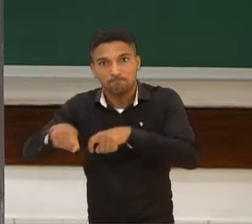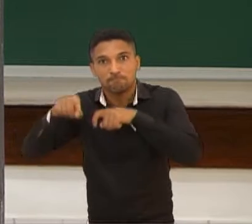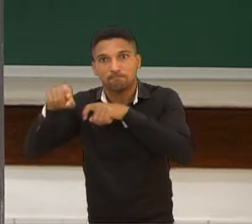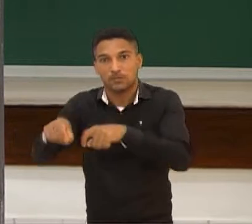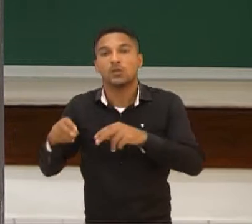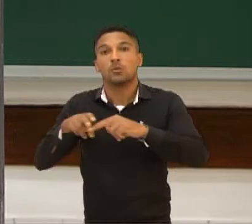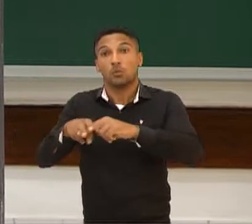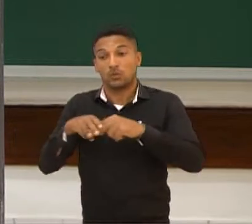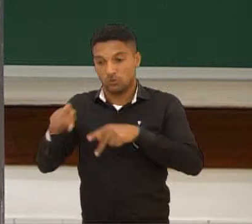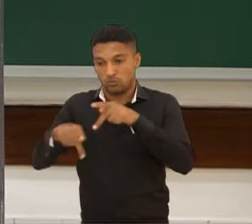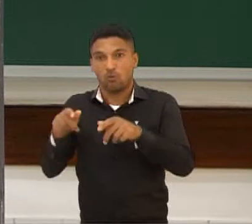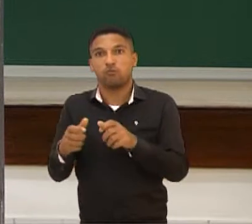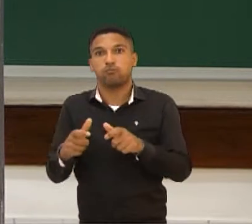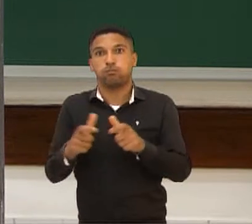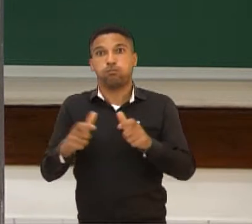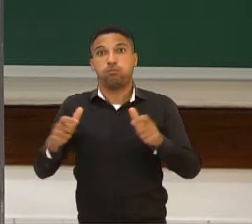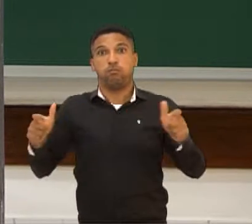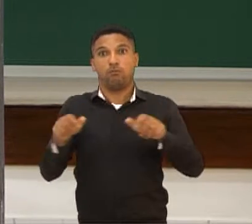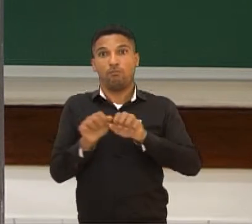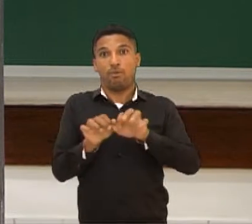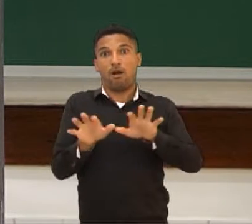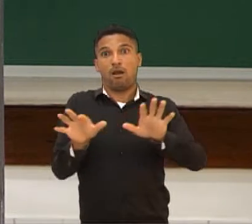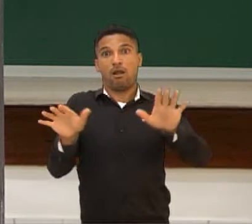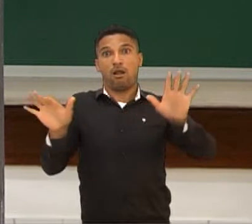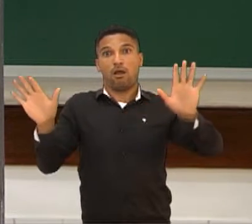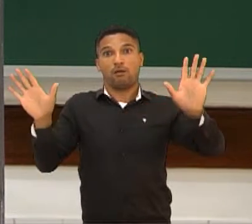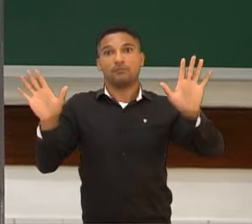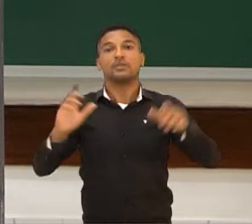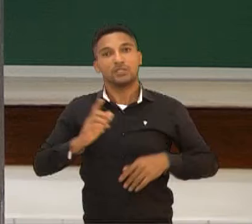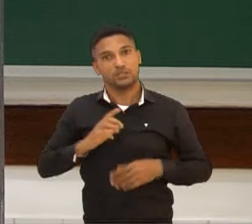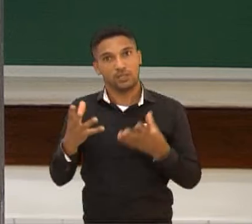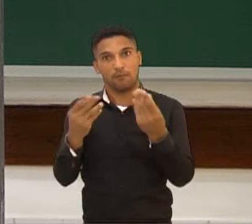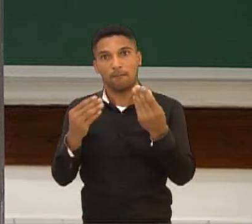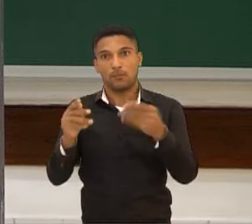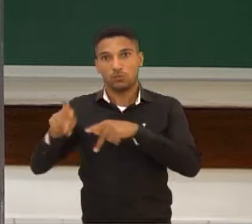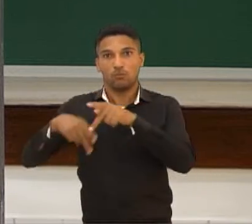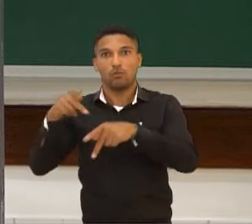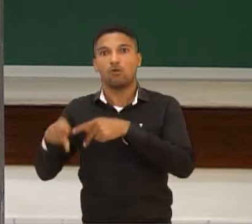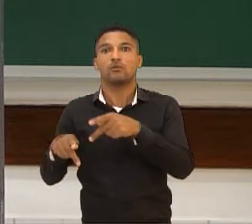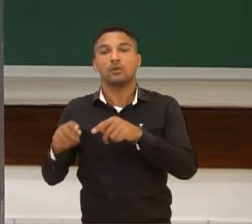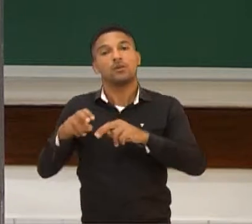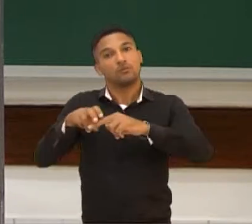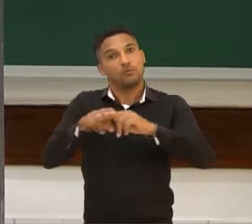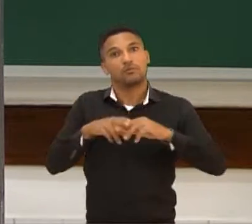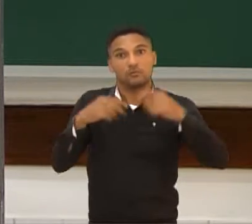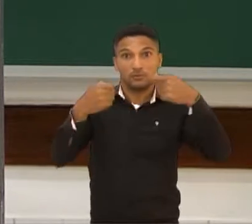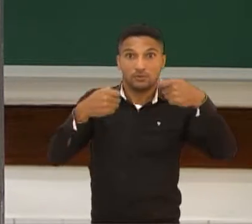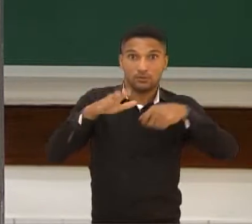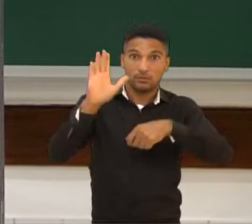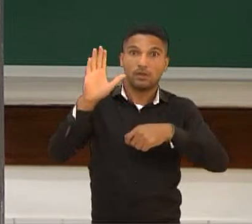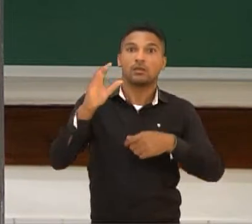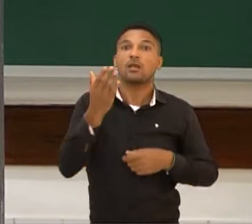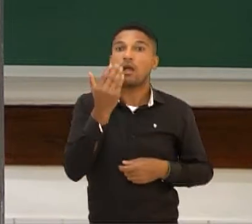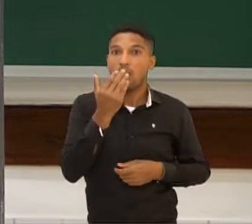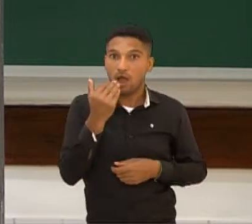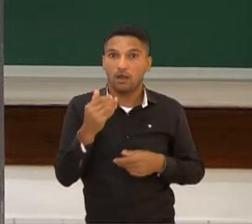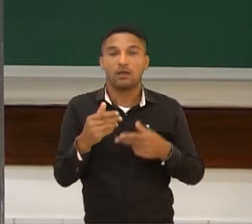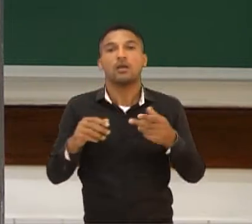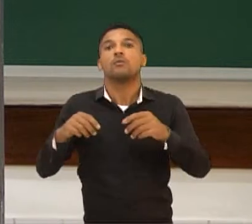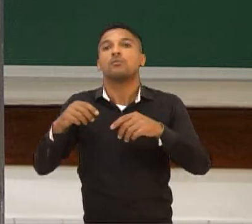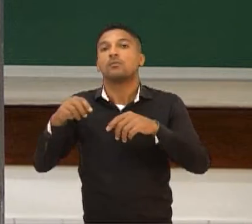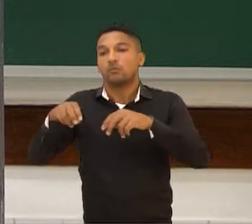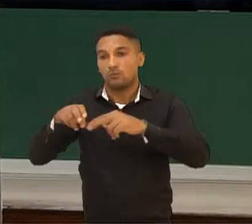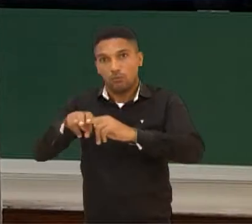demográfica muito grande. Como tinha muita gente, era necessário ter mais comida, então eles precisaram procurar novas